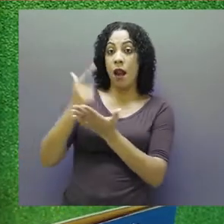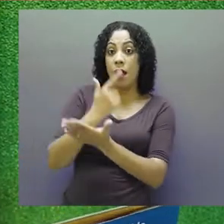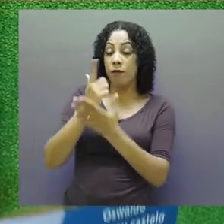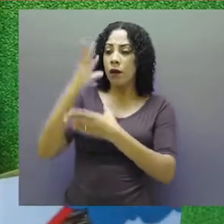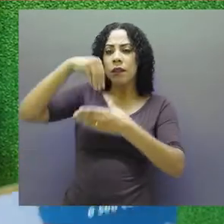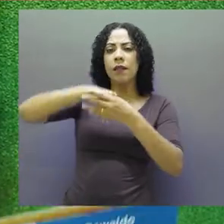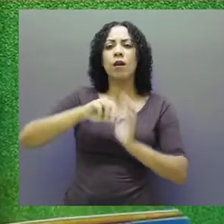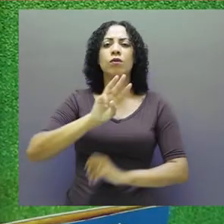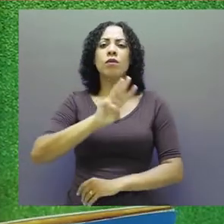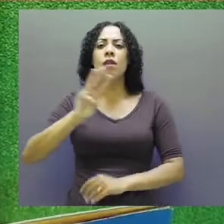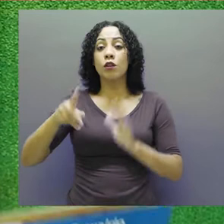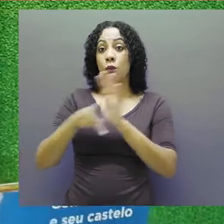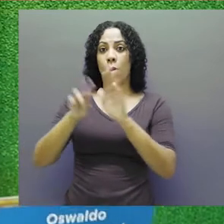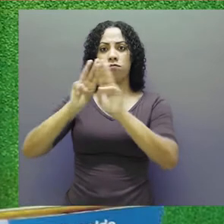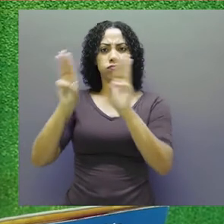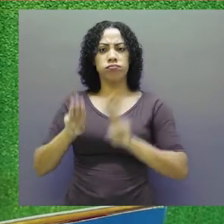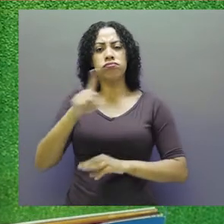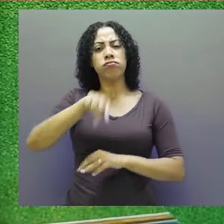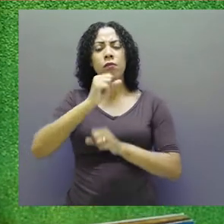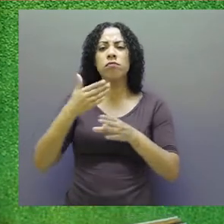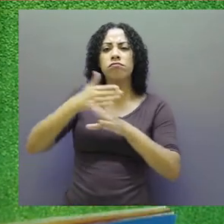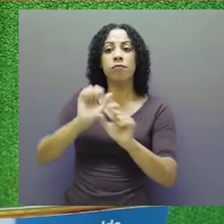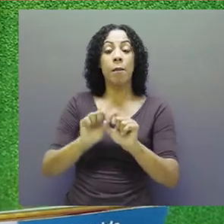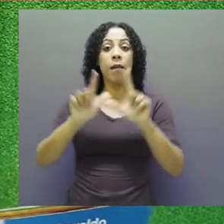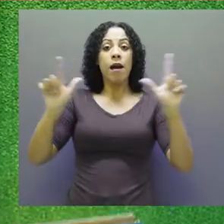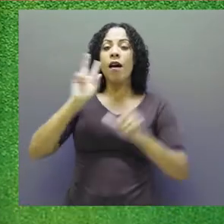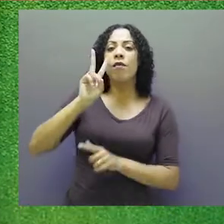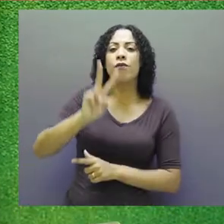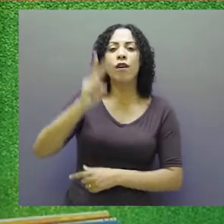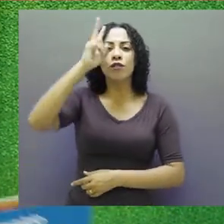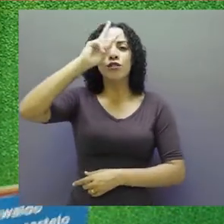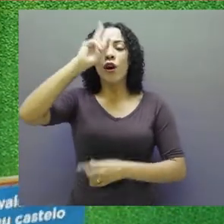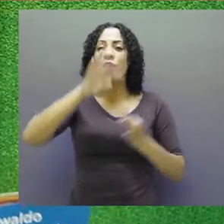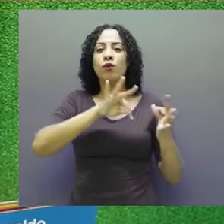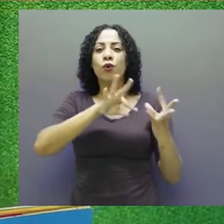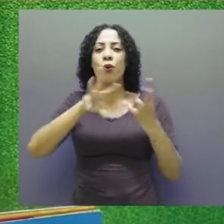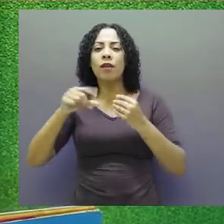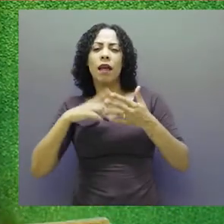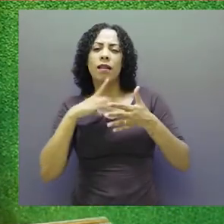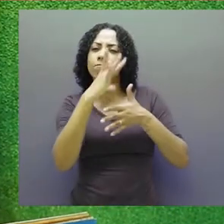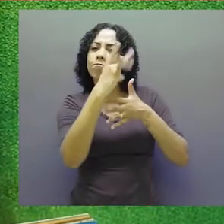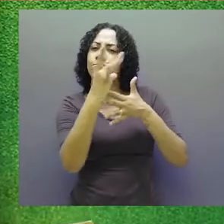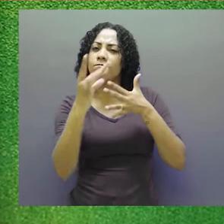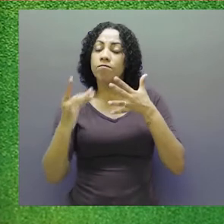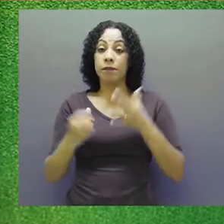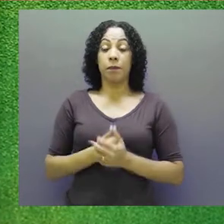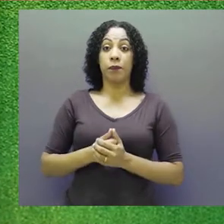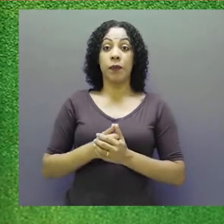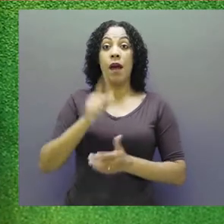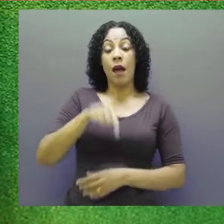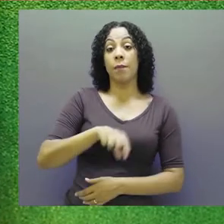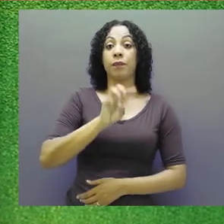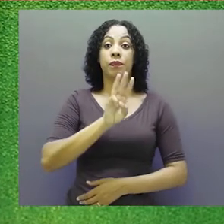museu. É só chegar lá, entrar, que vocês vão ouvir essa história essa história com todos os detalhes.